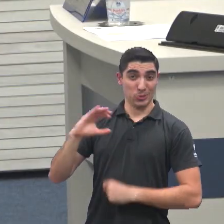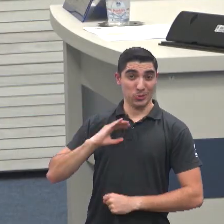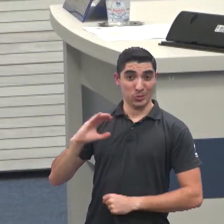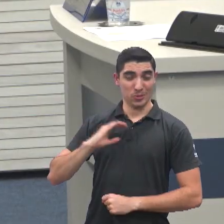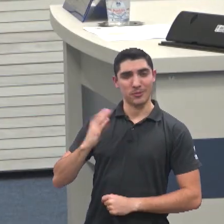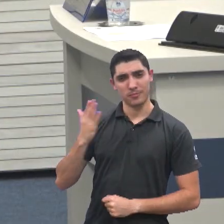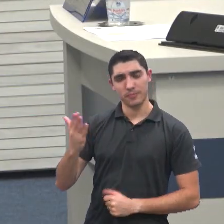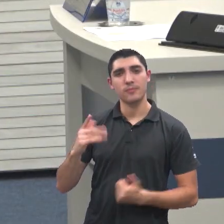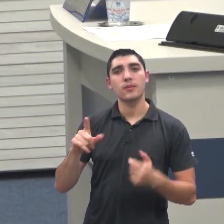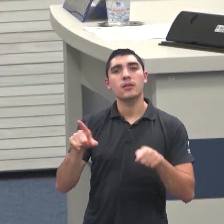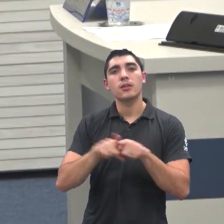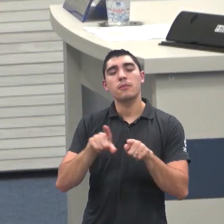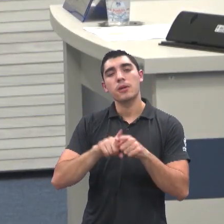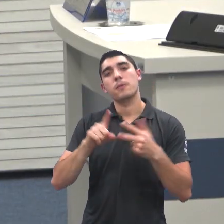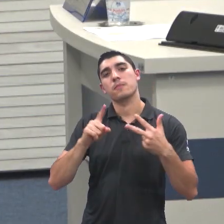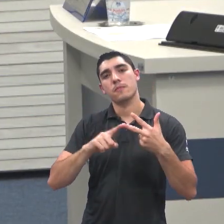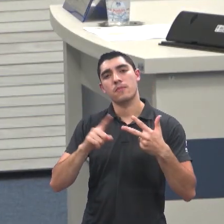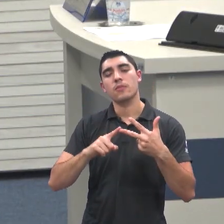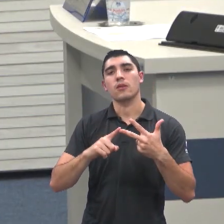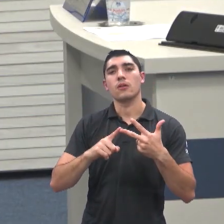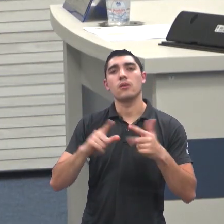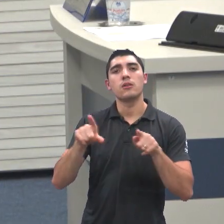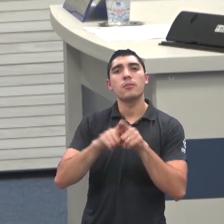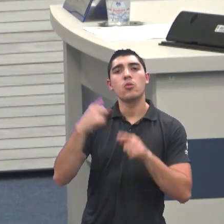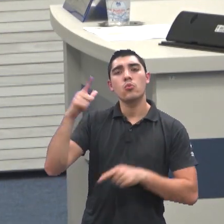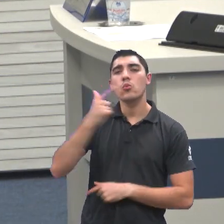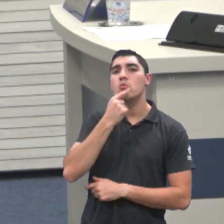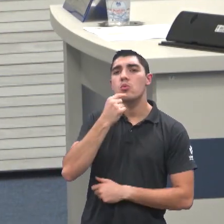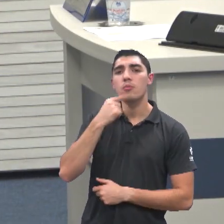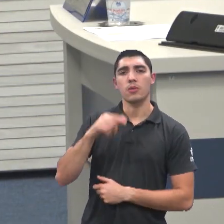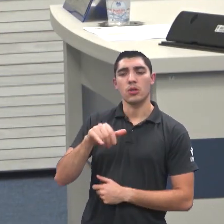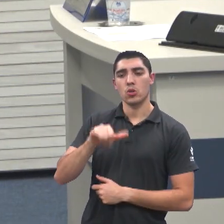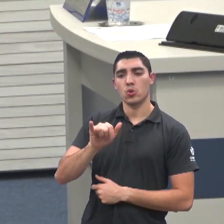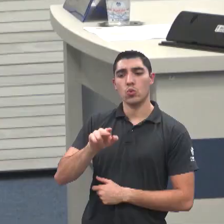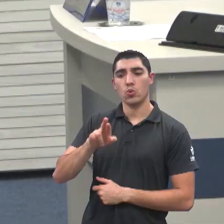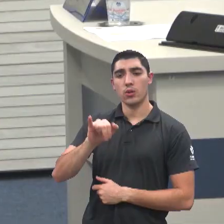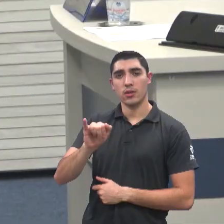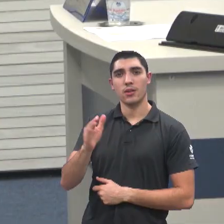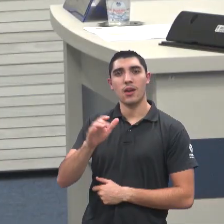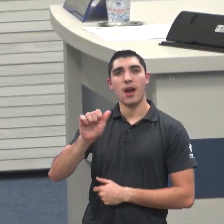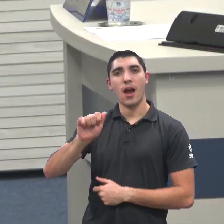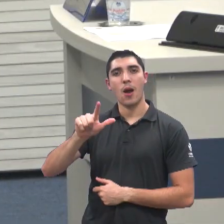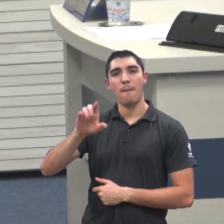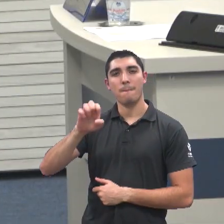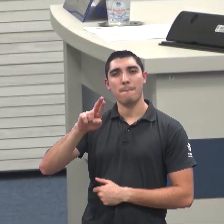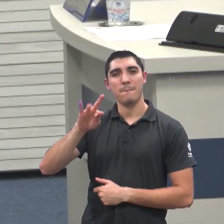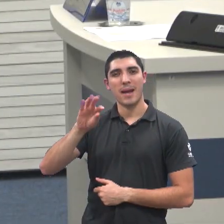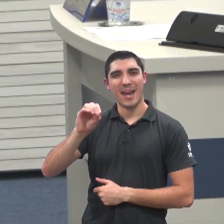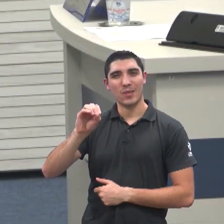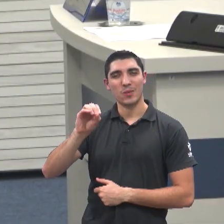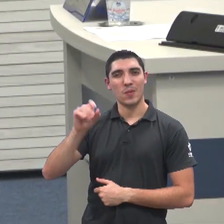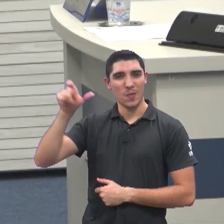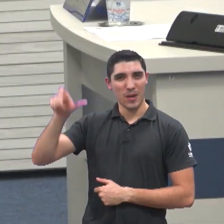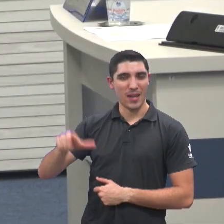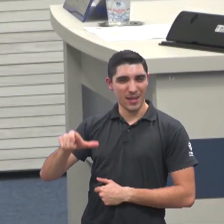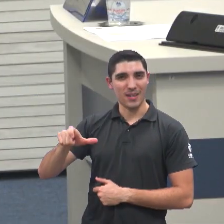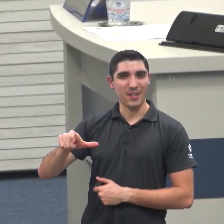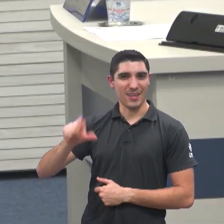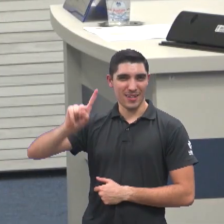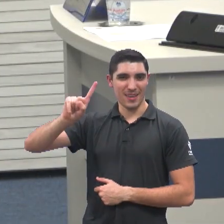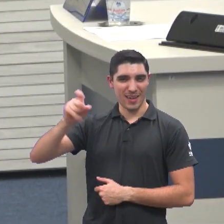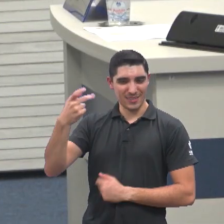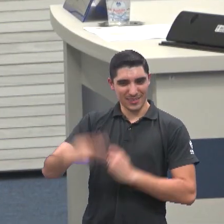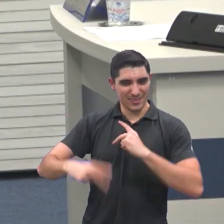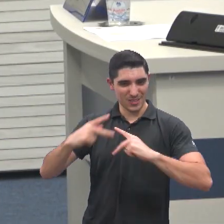E o João Alberto, um ilustre cidadão da Zona Norte de São José dos Campos, brilhando no Corinthians, que hoje voltará a ser campeão